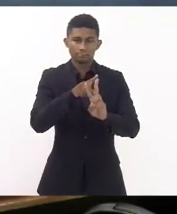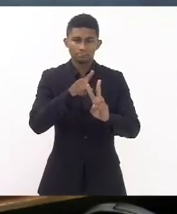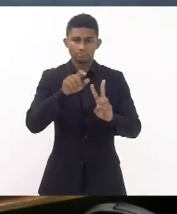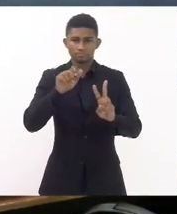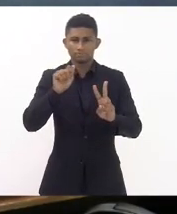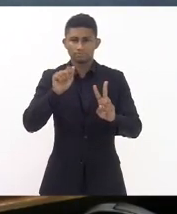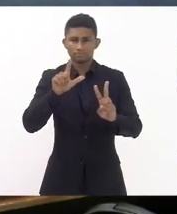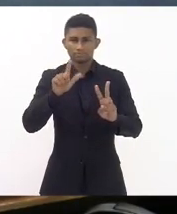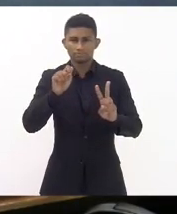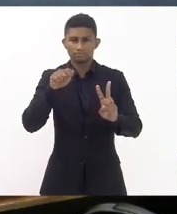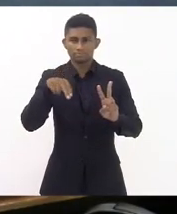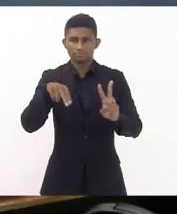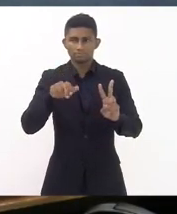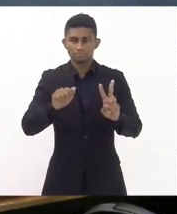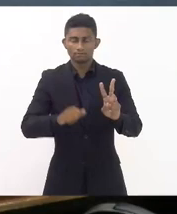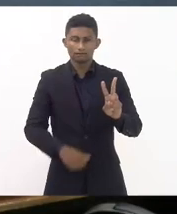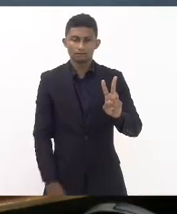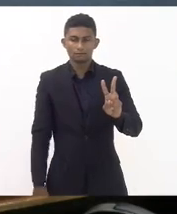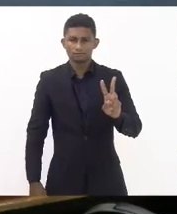Alana Passos.